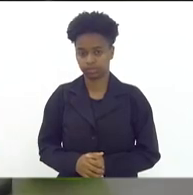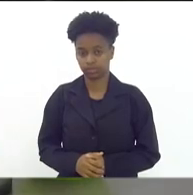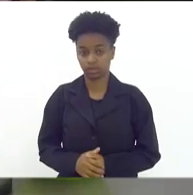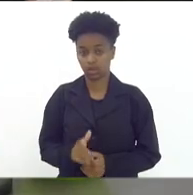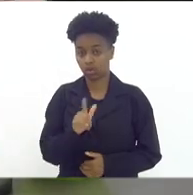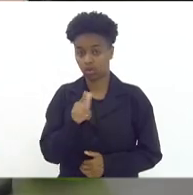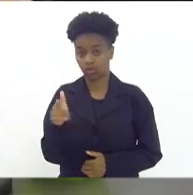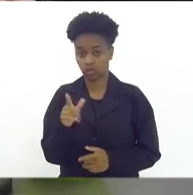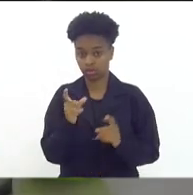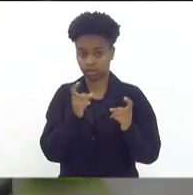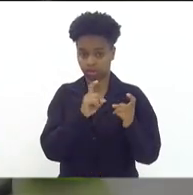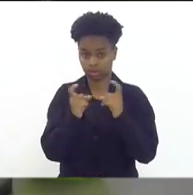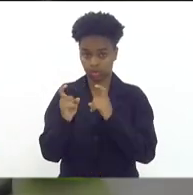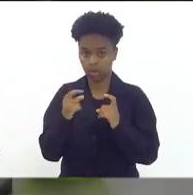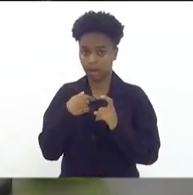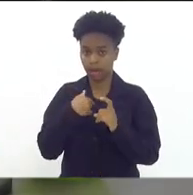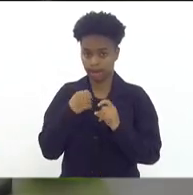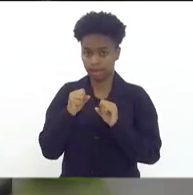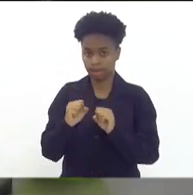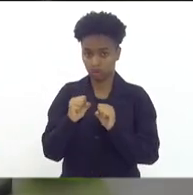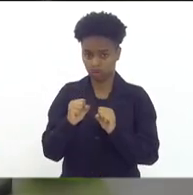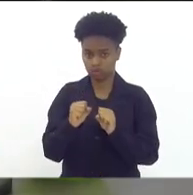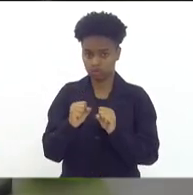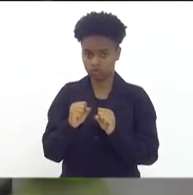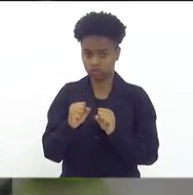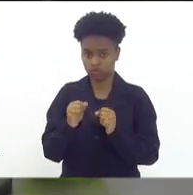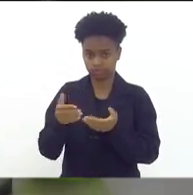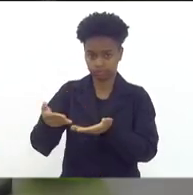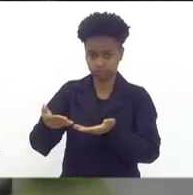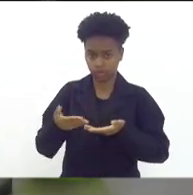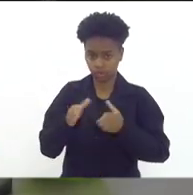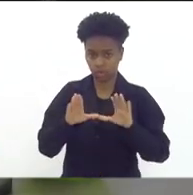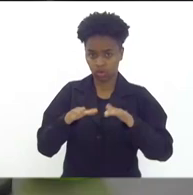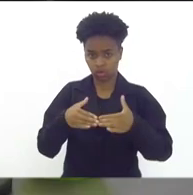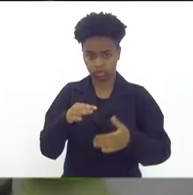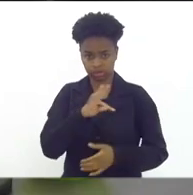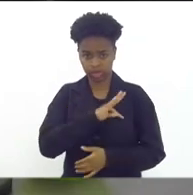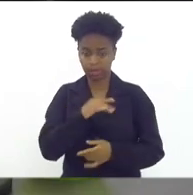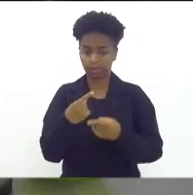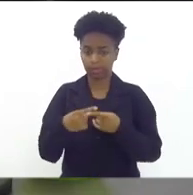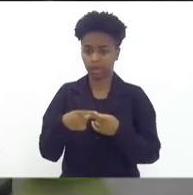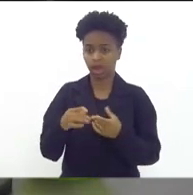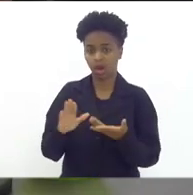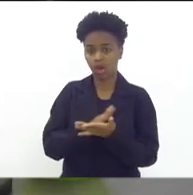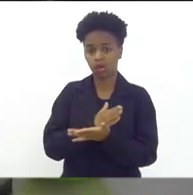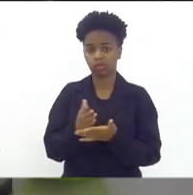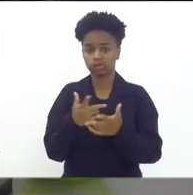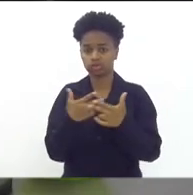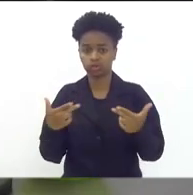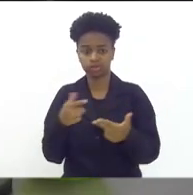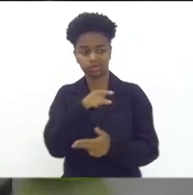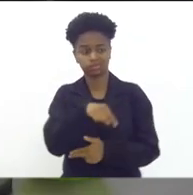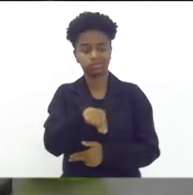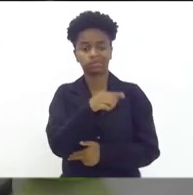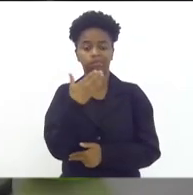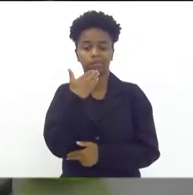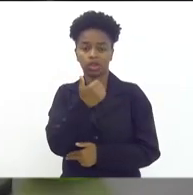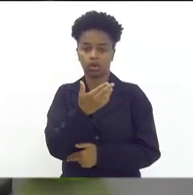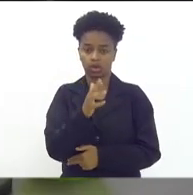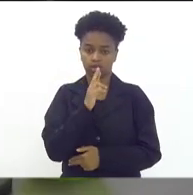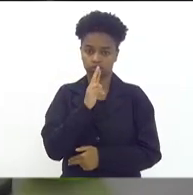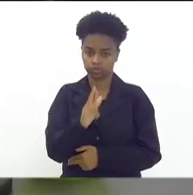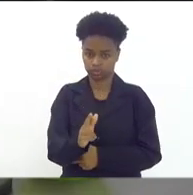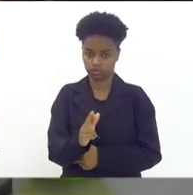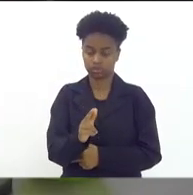próxima sessão eu poderia trazer o meu corpo técnico que algumas questões é o corpo técnico vai ter mais propriedade para responder